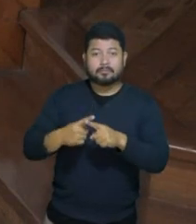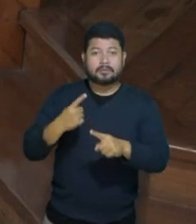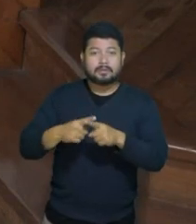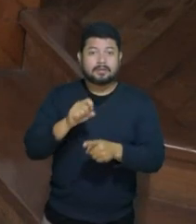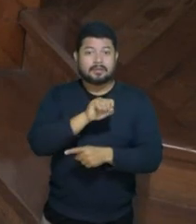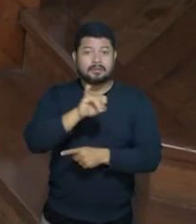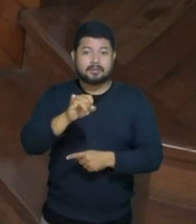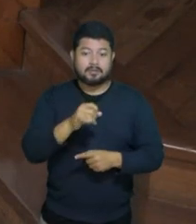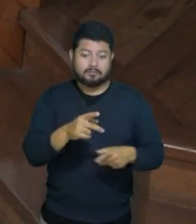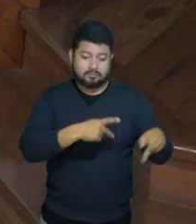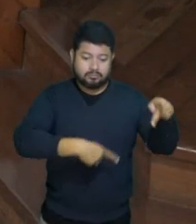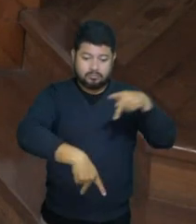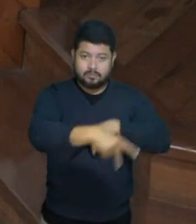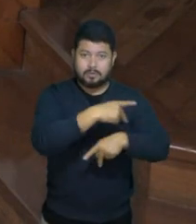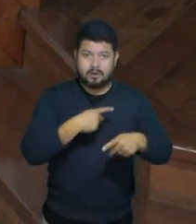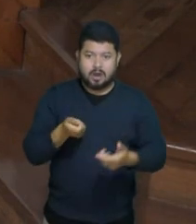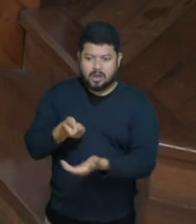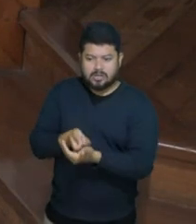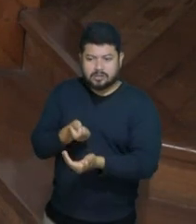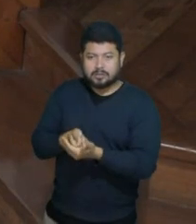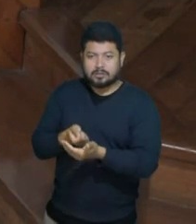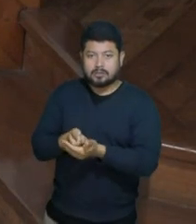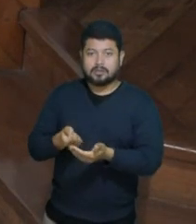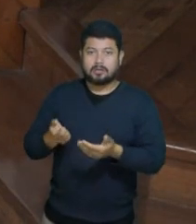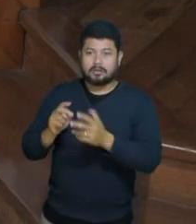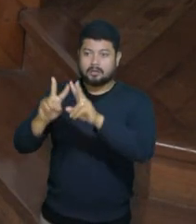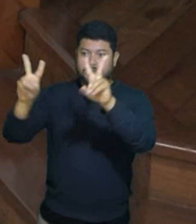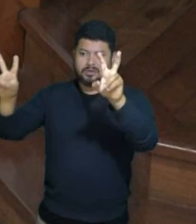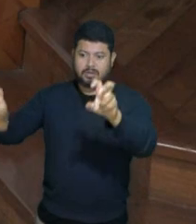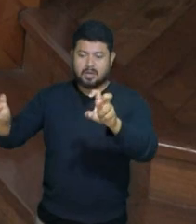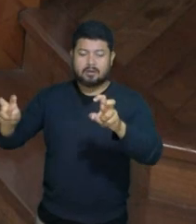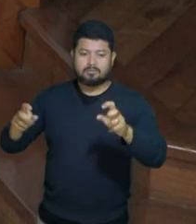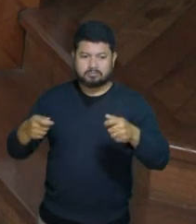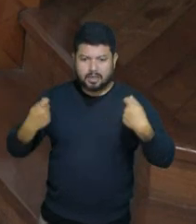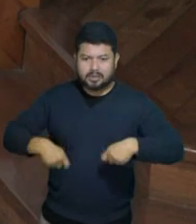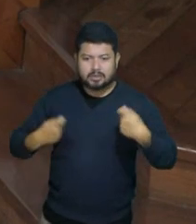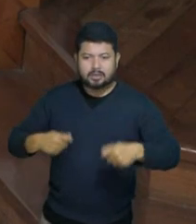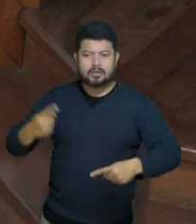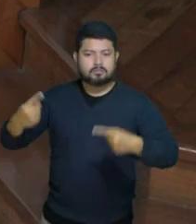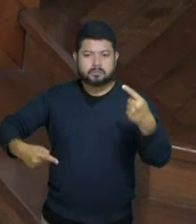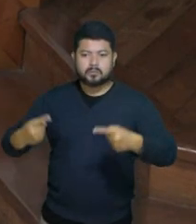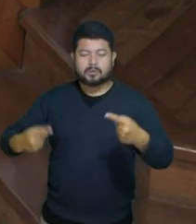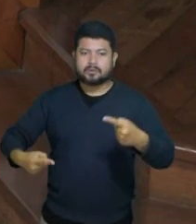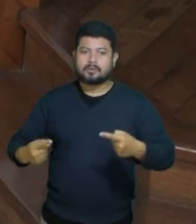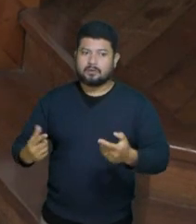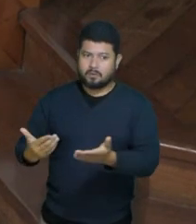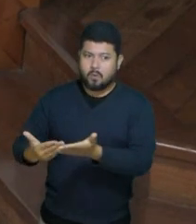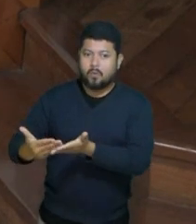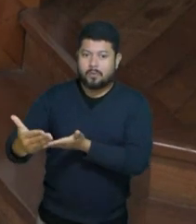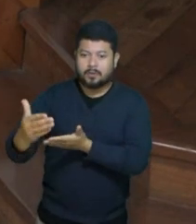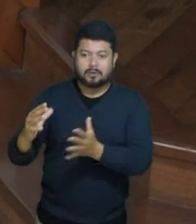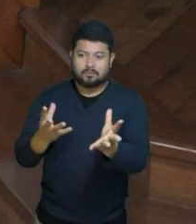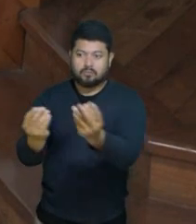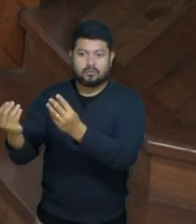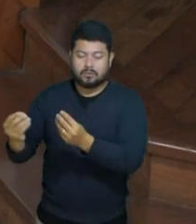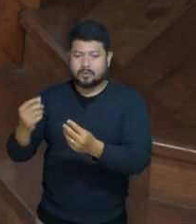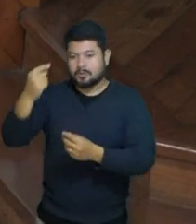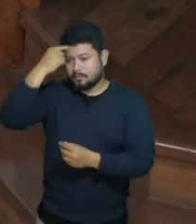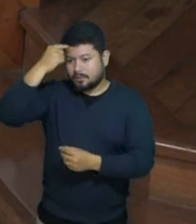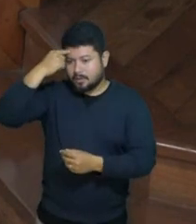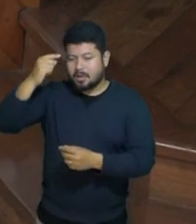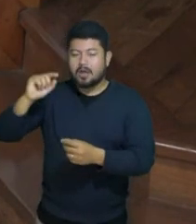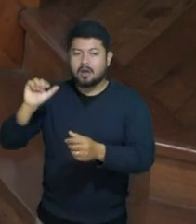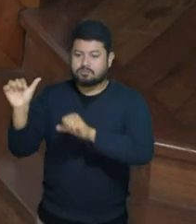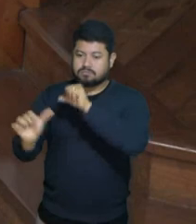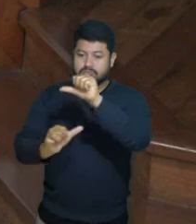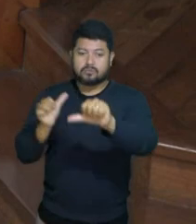exigir que isso seja uma pauta, ela vai começar a aparecer. Né? Então, isso é imprescindível. Então, se a pauta